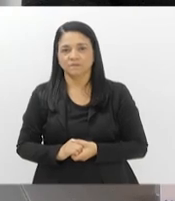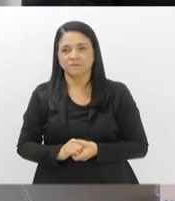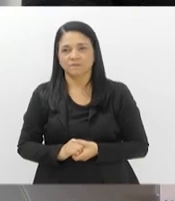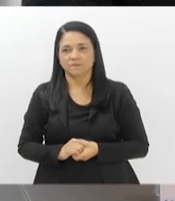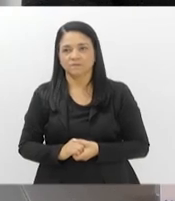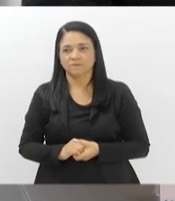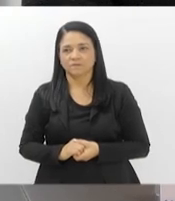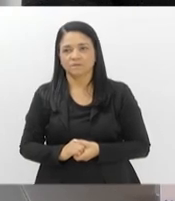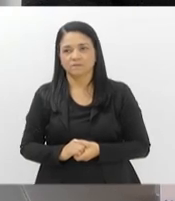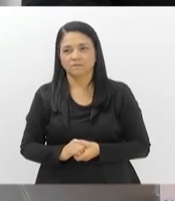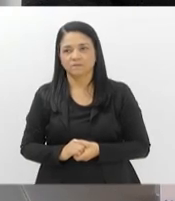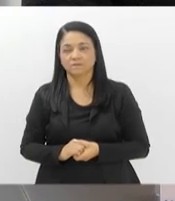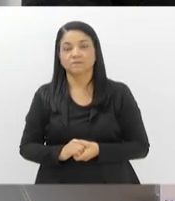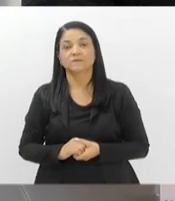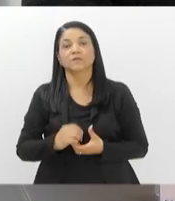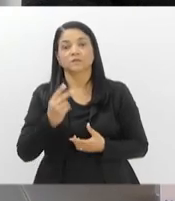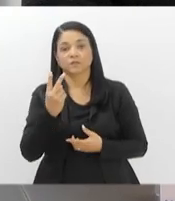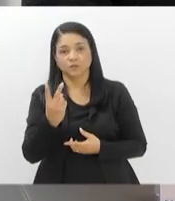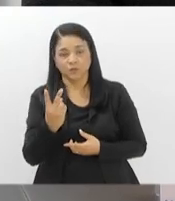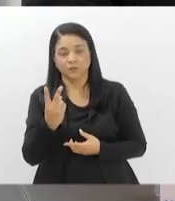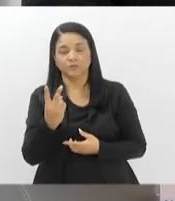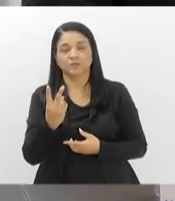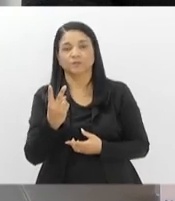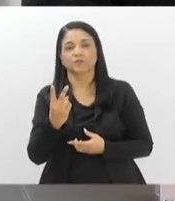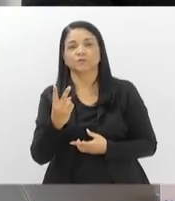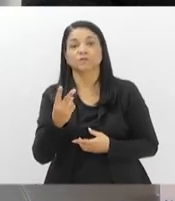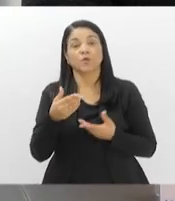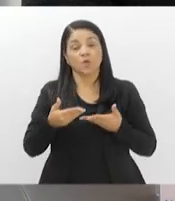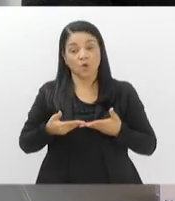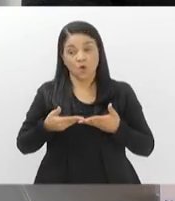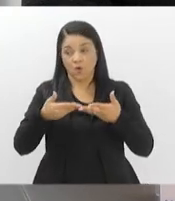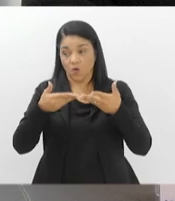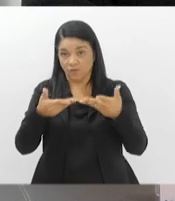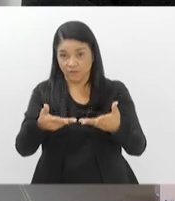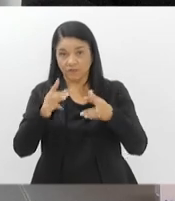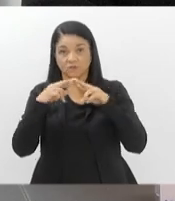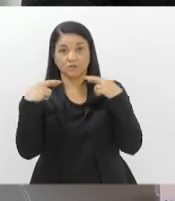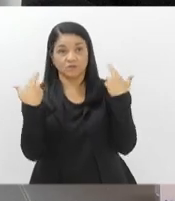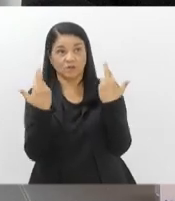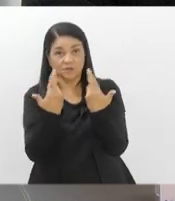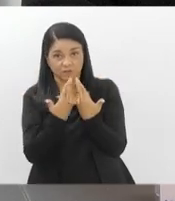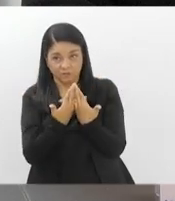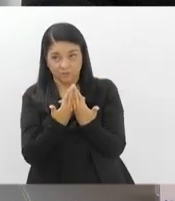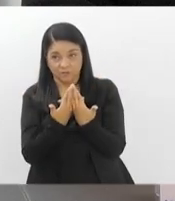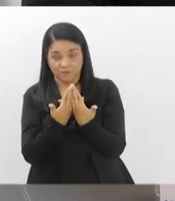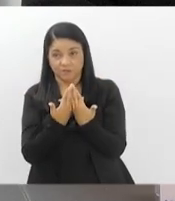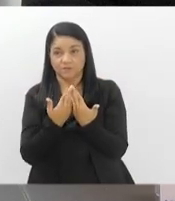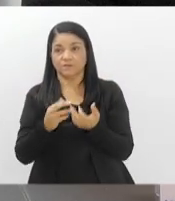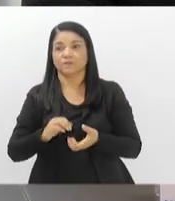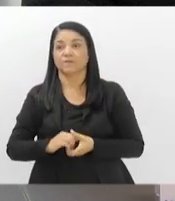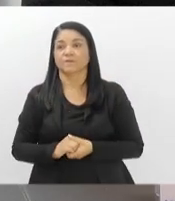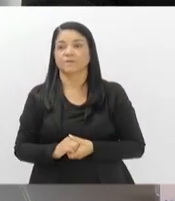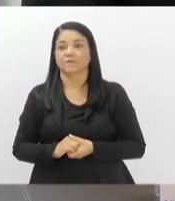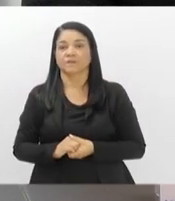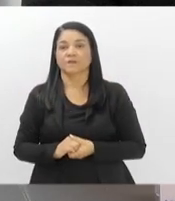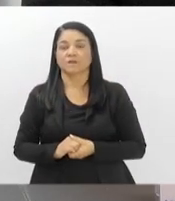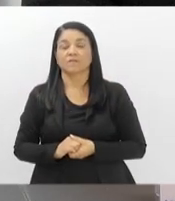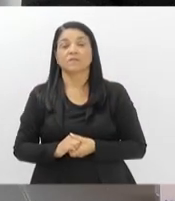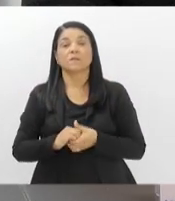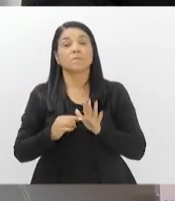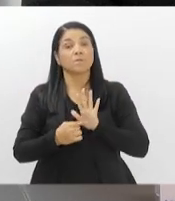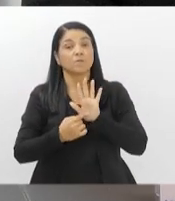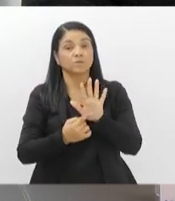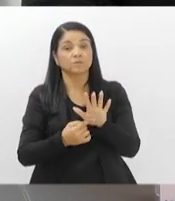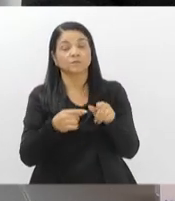comissão item dois oitiva de convidados e convocados CPR destacar